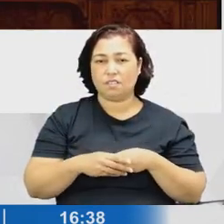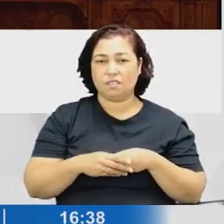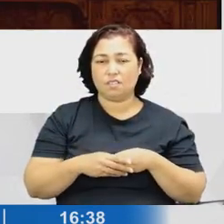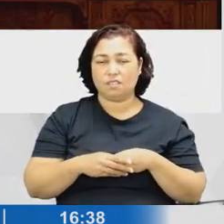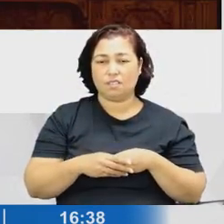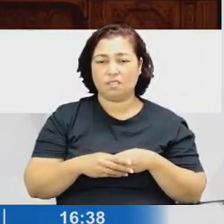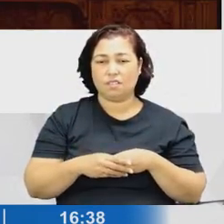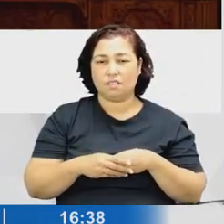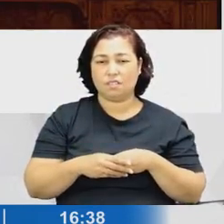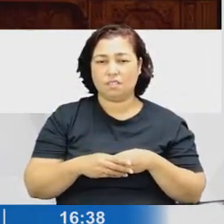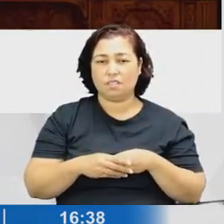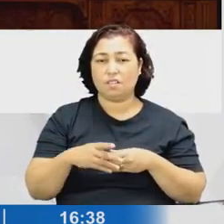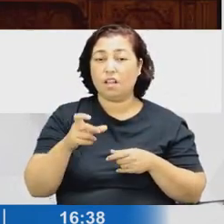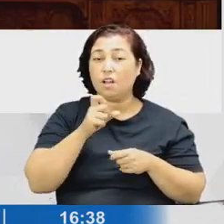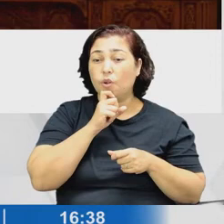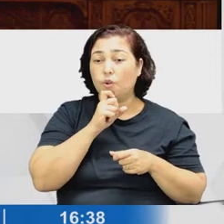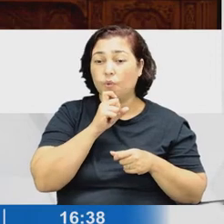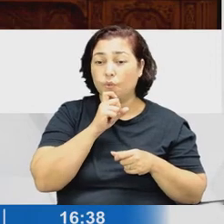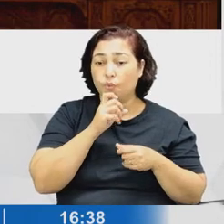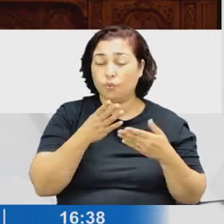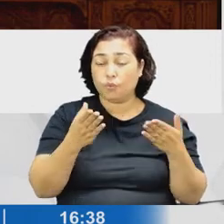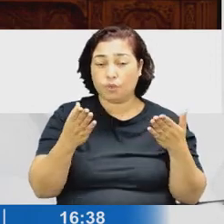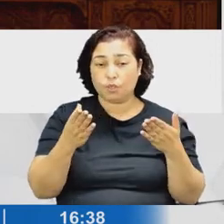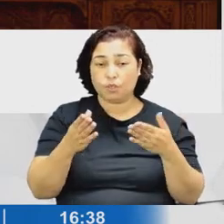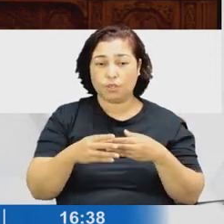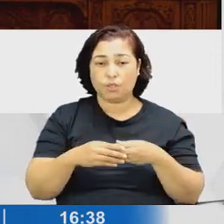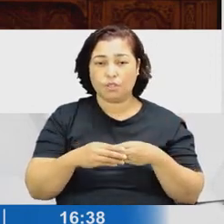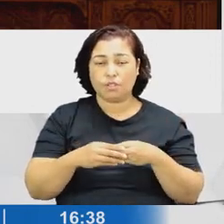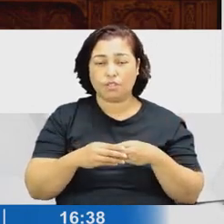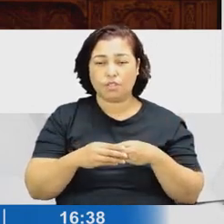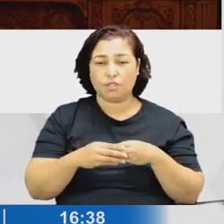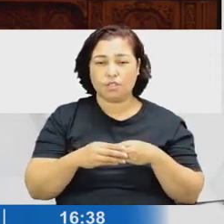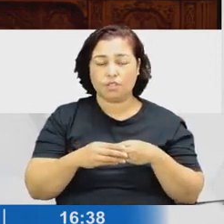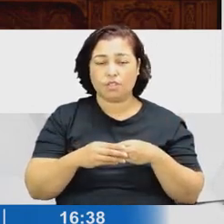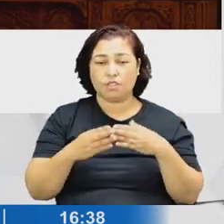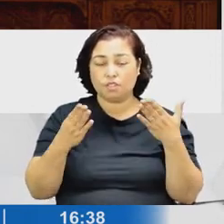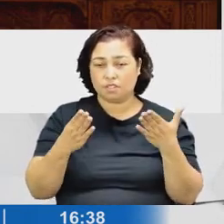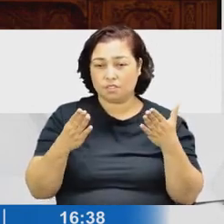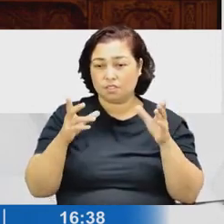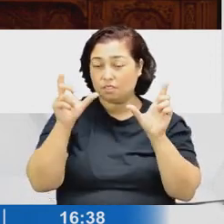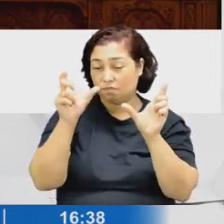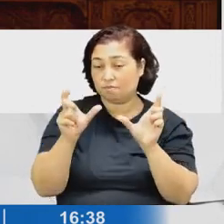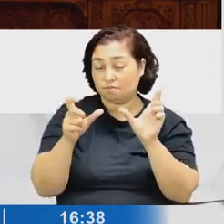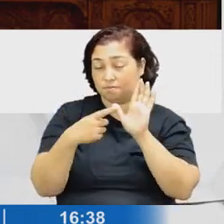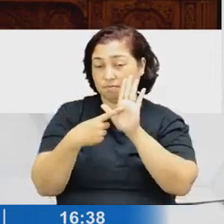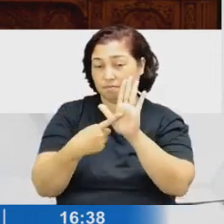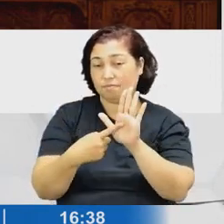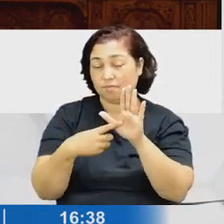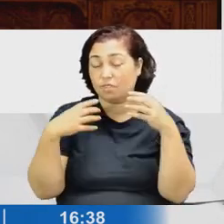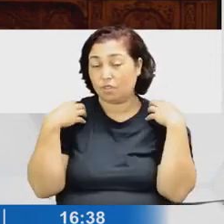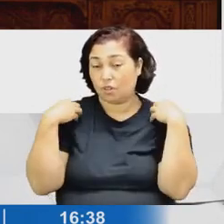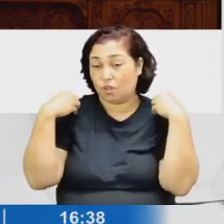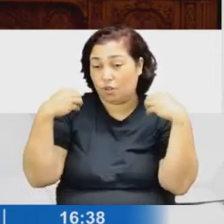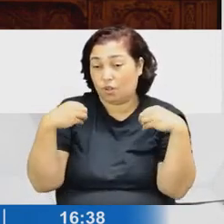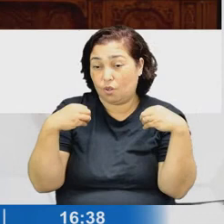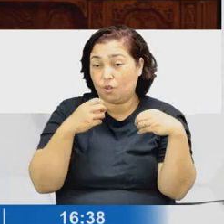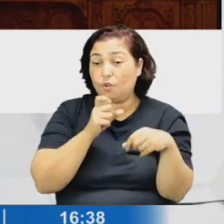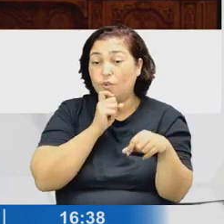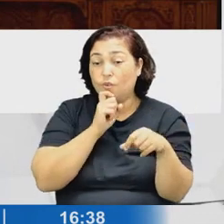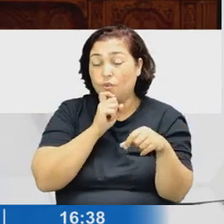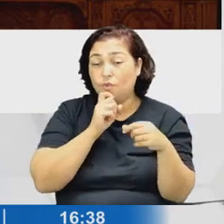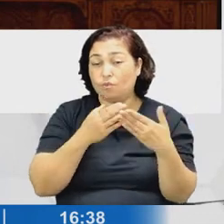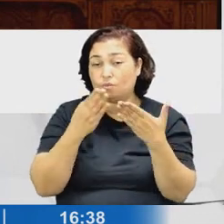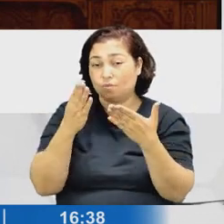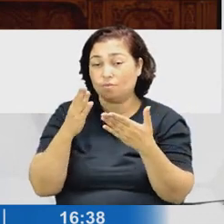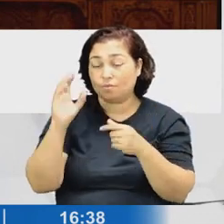todos os homens no ambiente ficaram com seus com seus paletós só que tá frio ele é o único ali ó